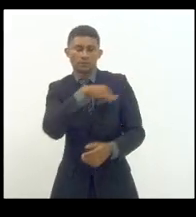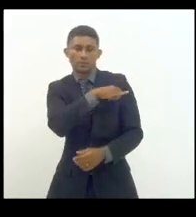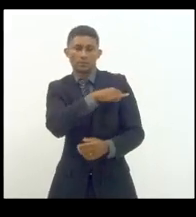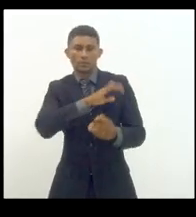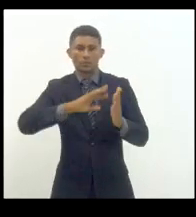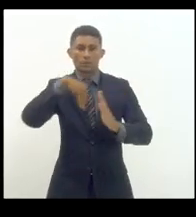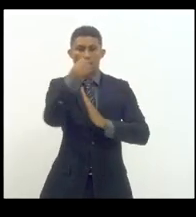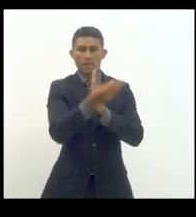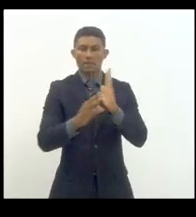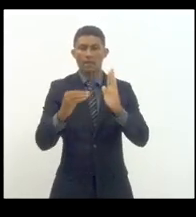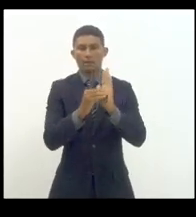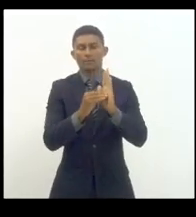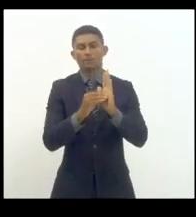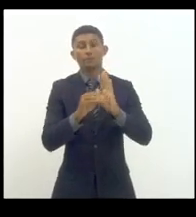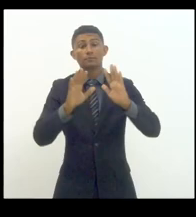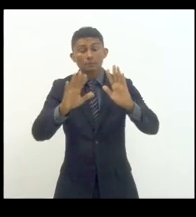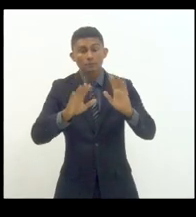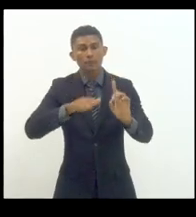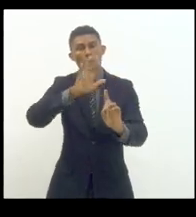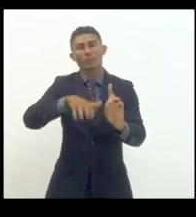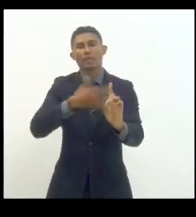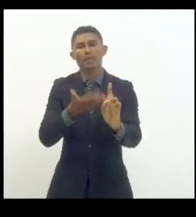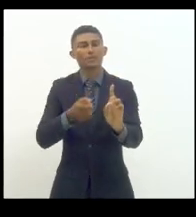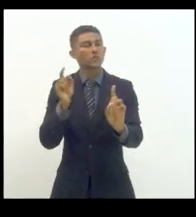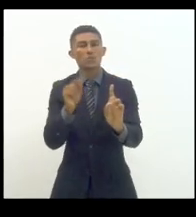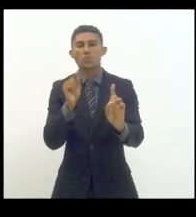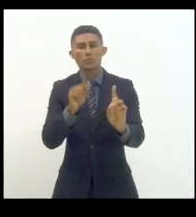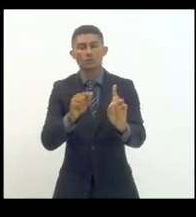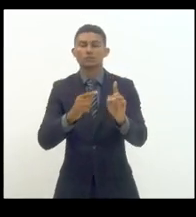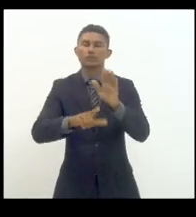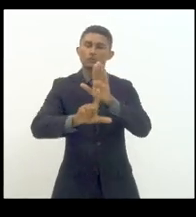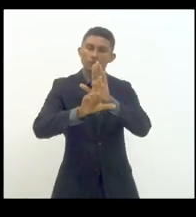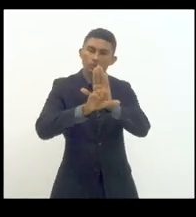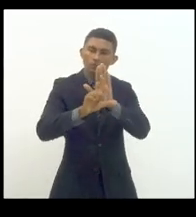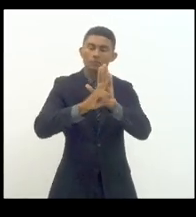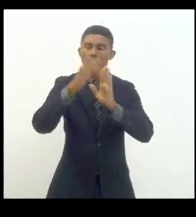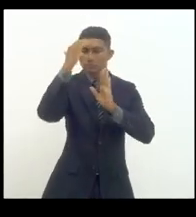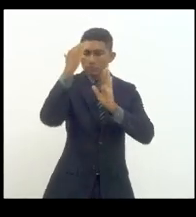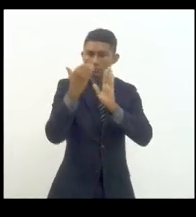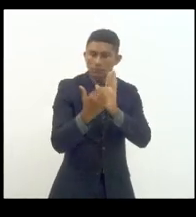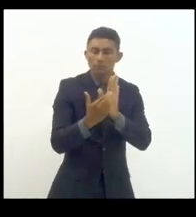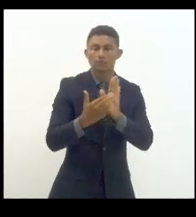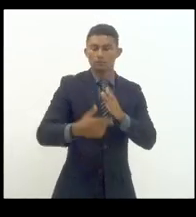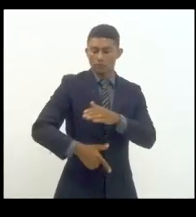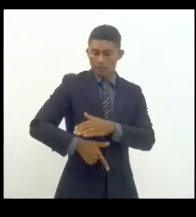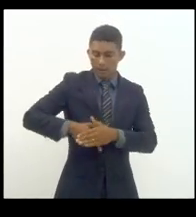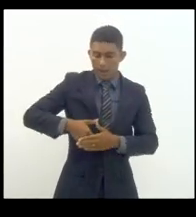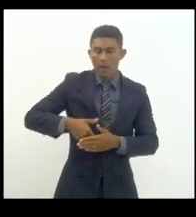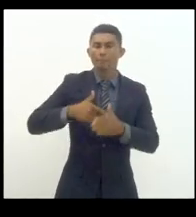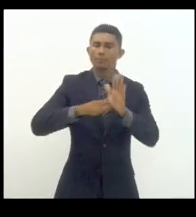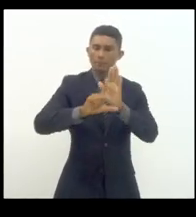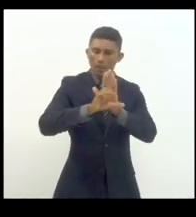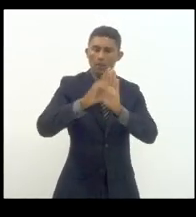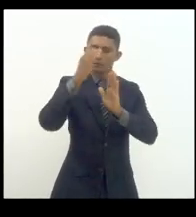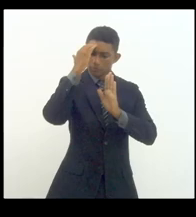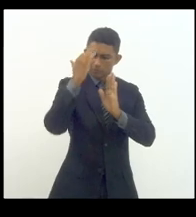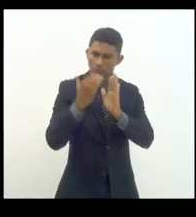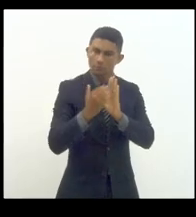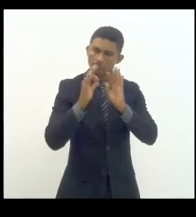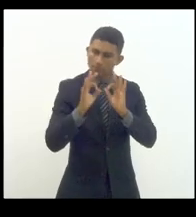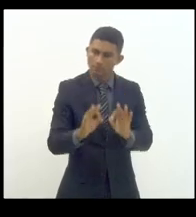mas essa é uma homenagem de quem cumpre a lei, de quem tem arma legalizada,